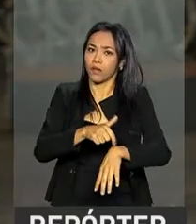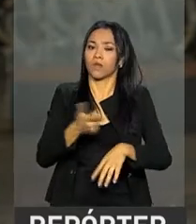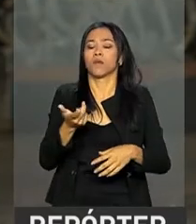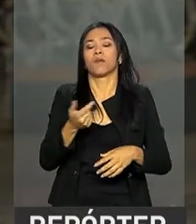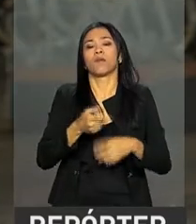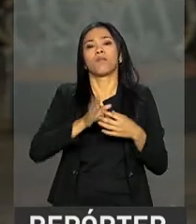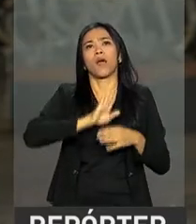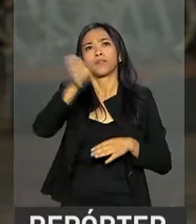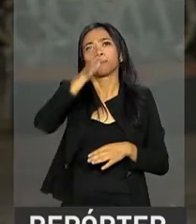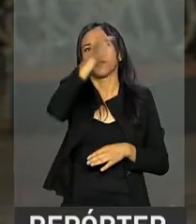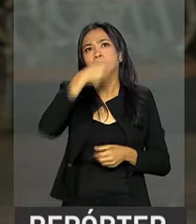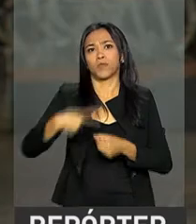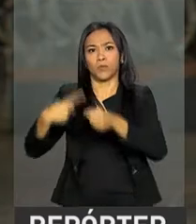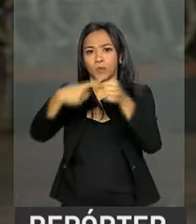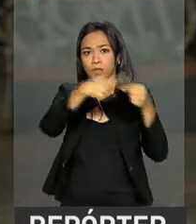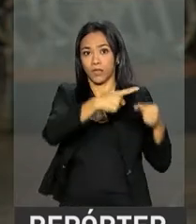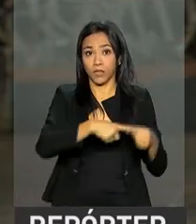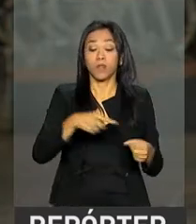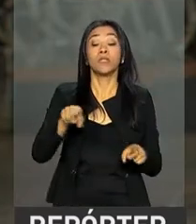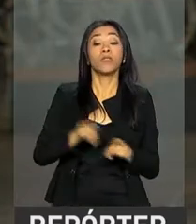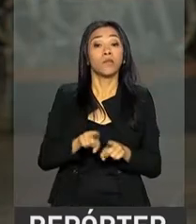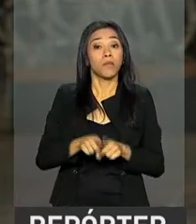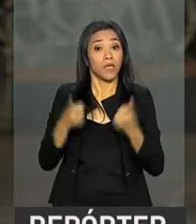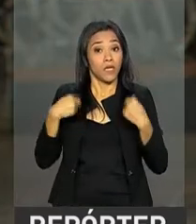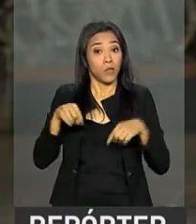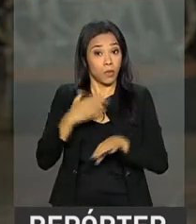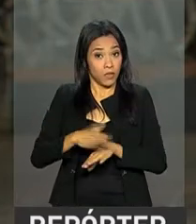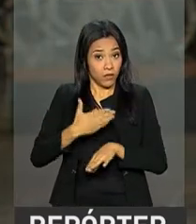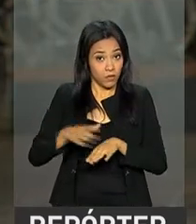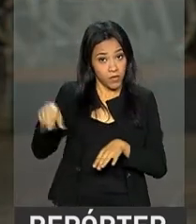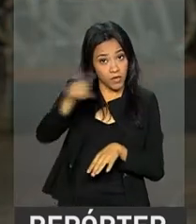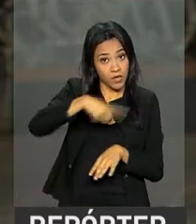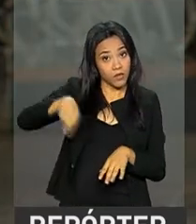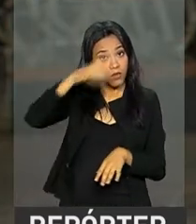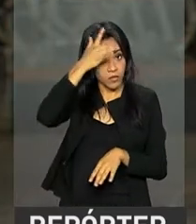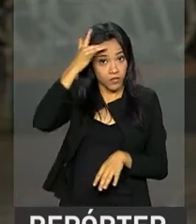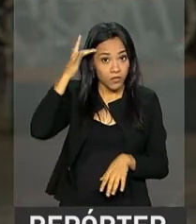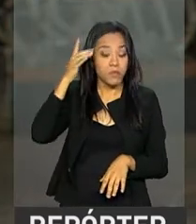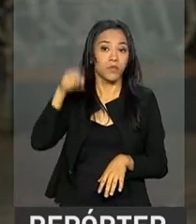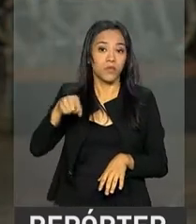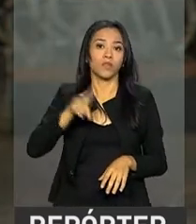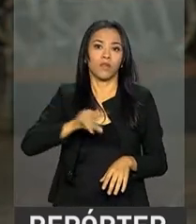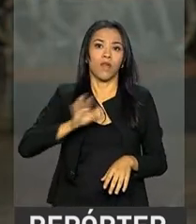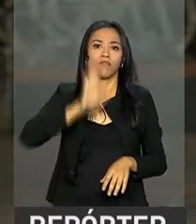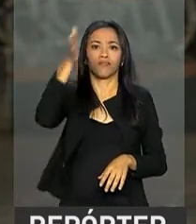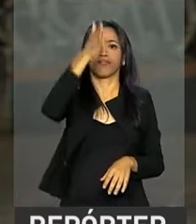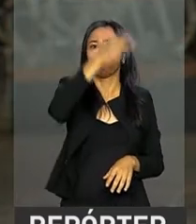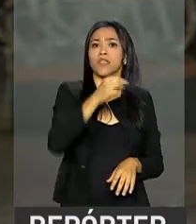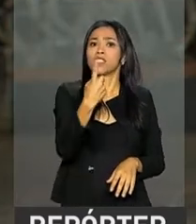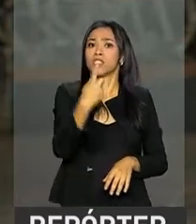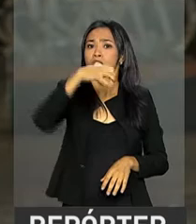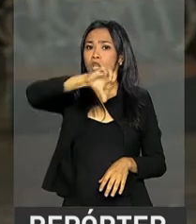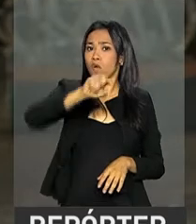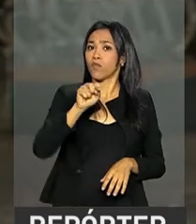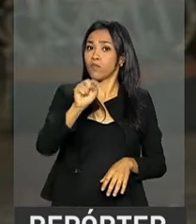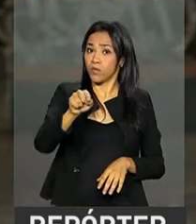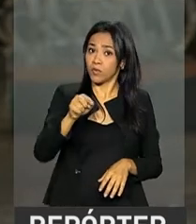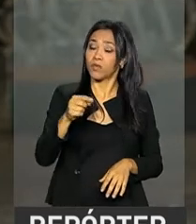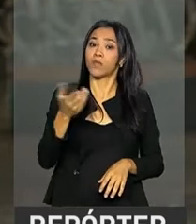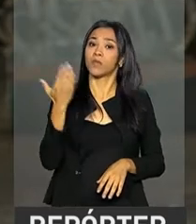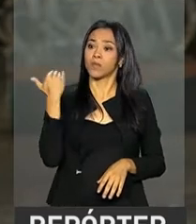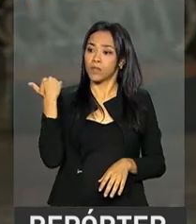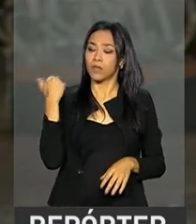do país e o treinamento de pessoal especialmente dos recenseadores dos quase 19 mil recenseadores terminou